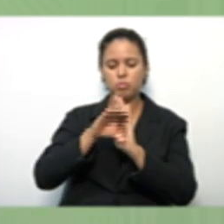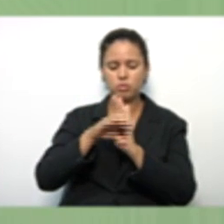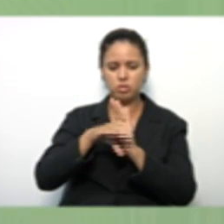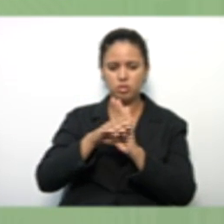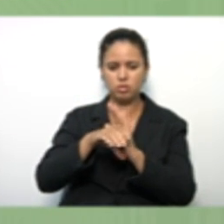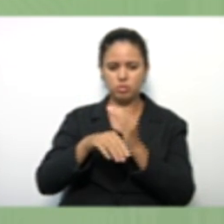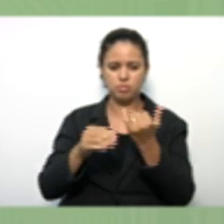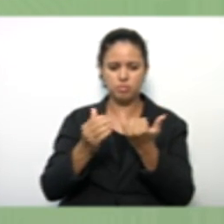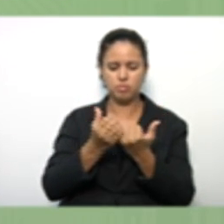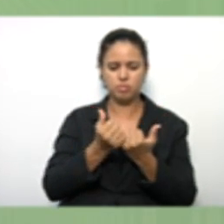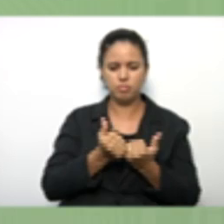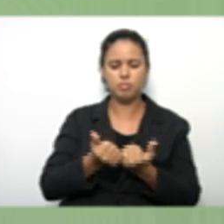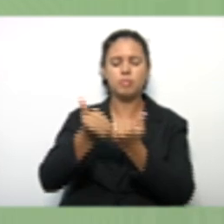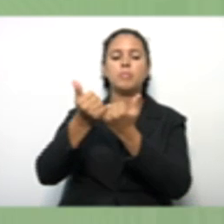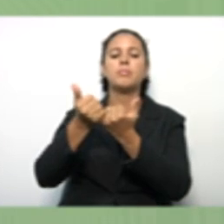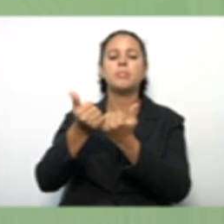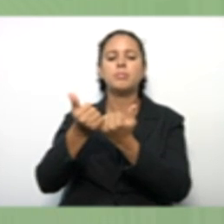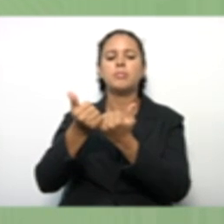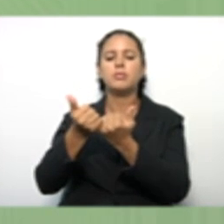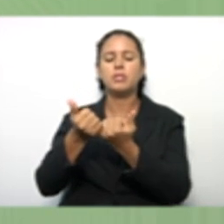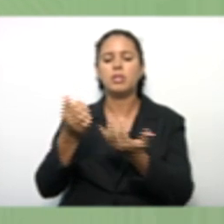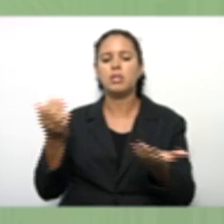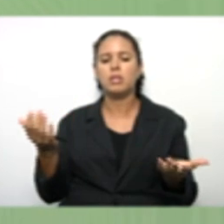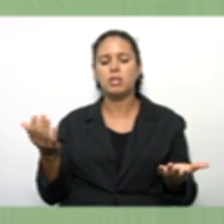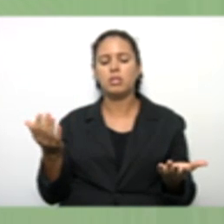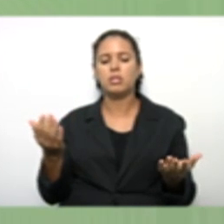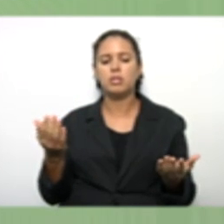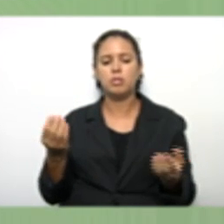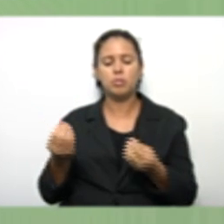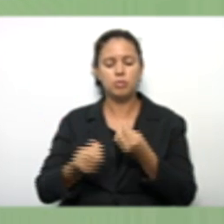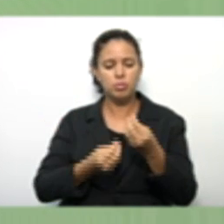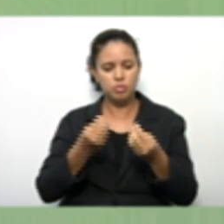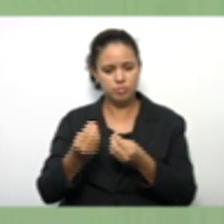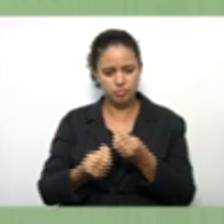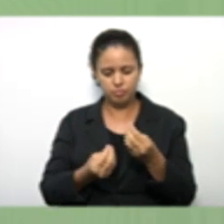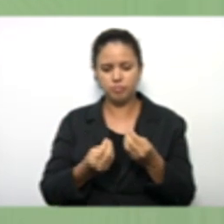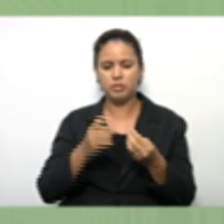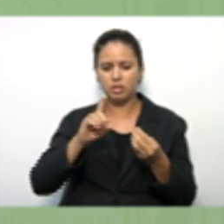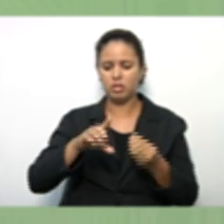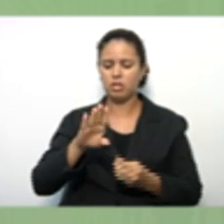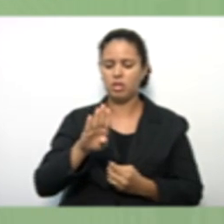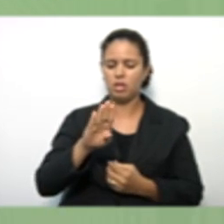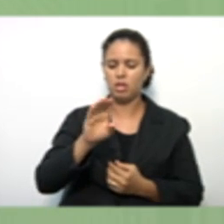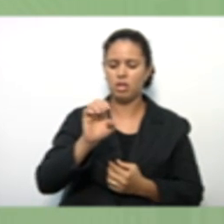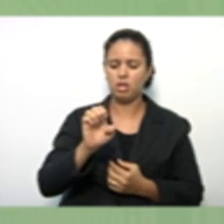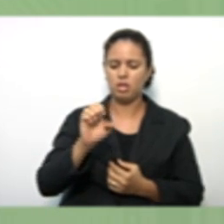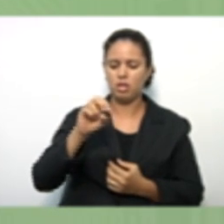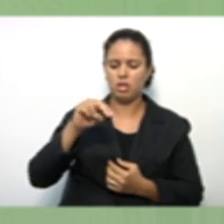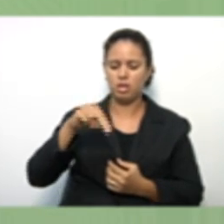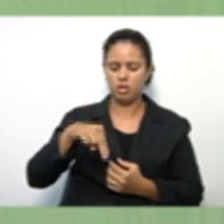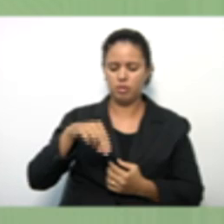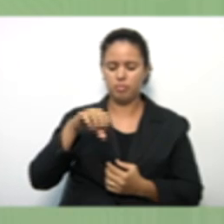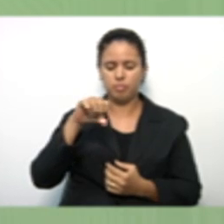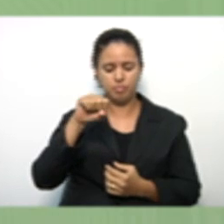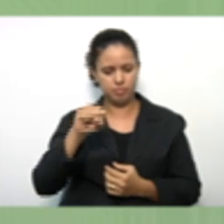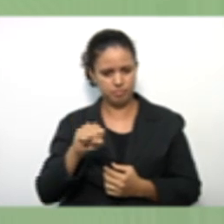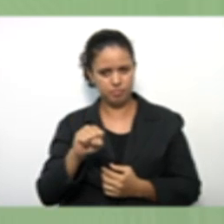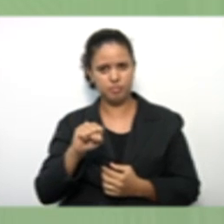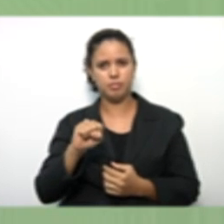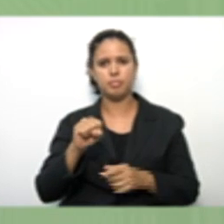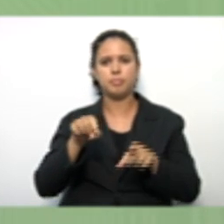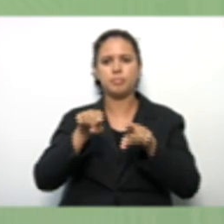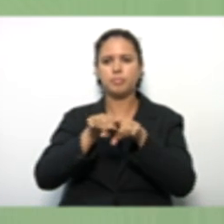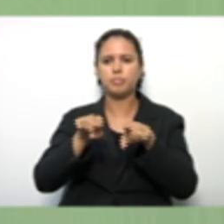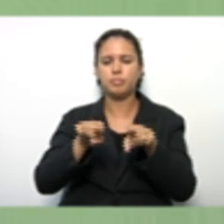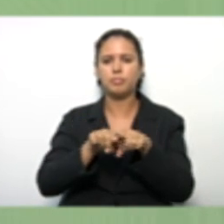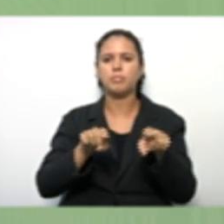nós falamos na aula, é formado de quê? Bens, que são os bens numerários, que é o caixa, o dinheiro que eu tenho em caixa